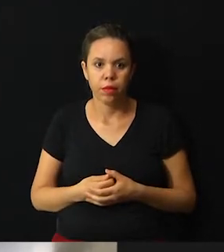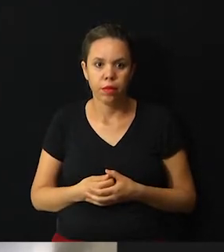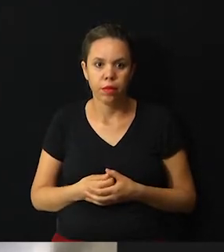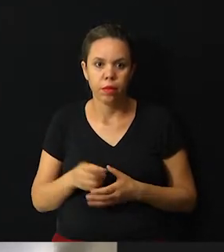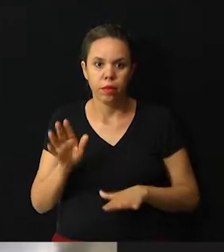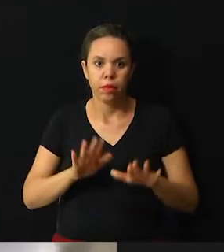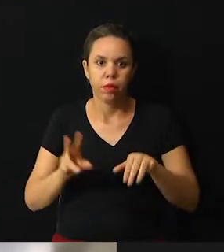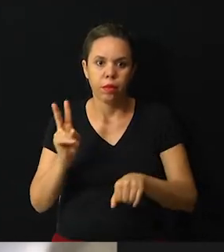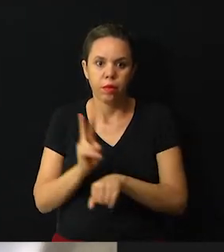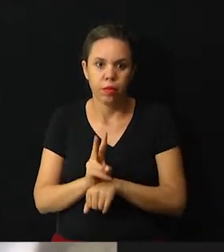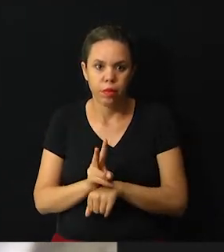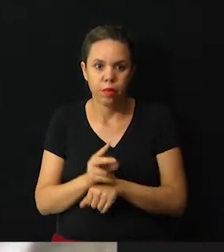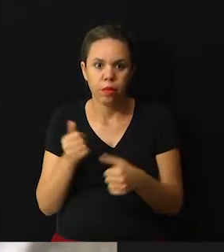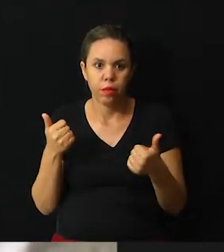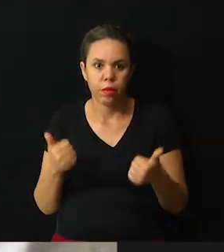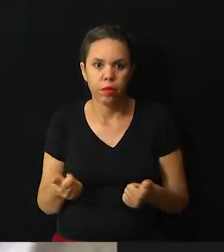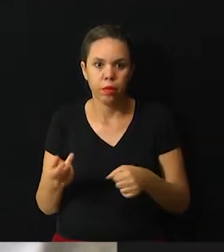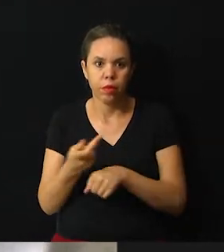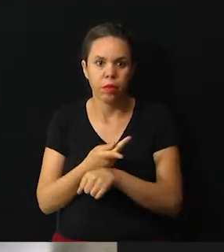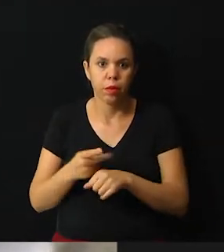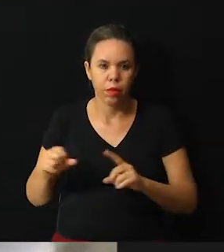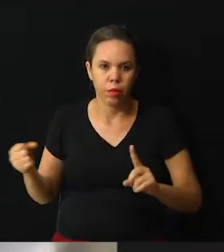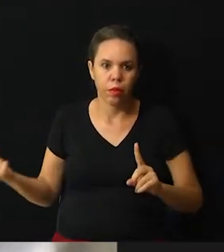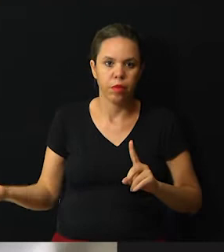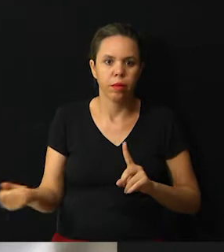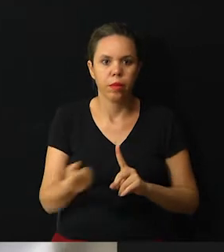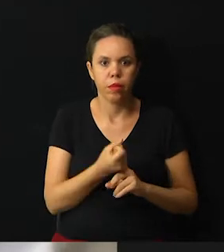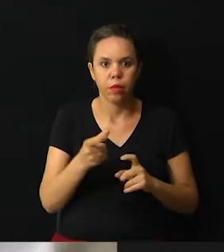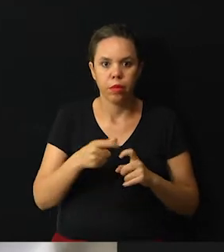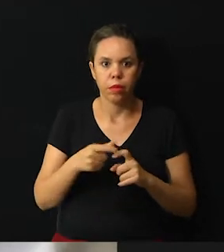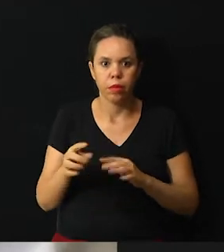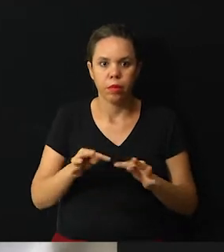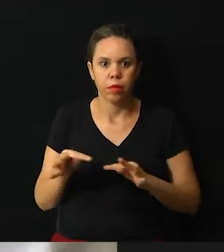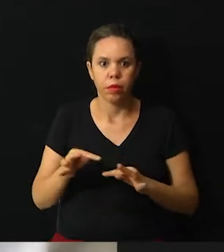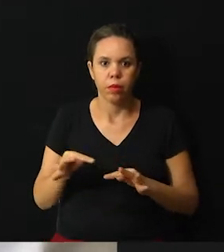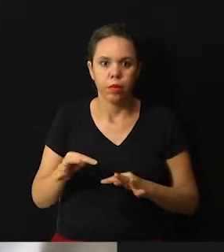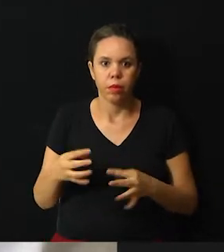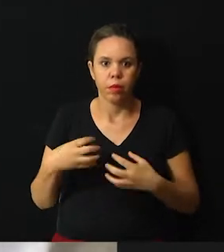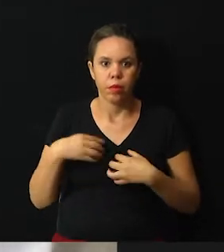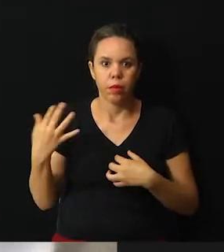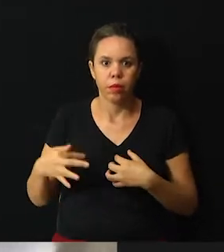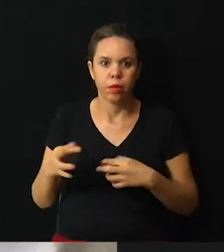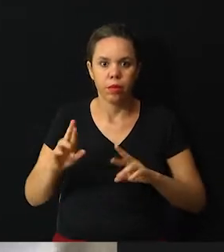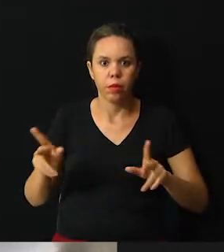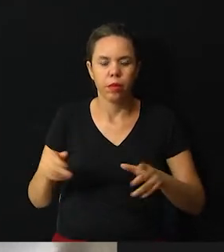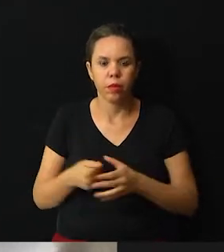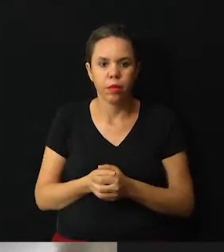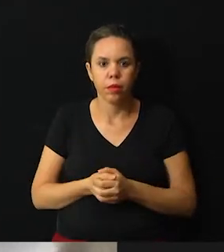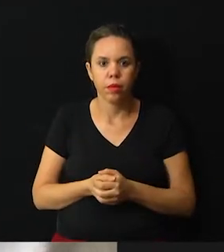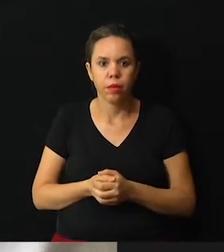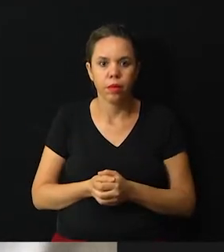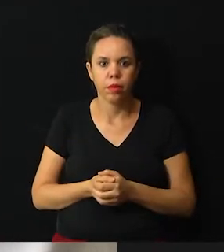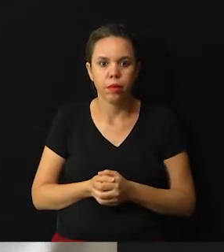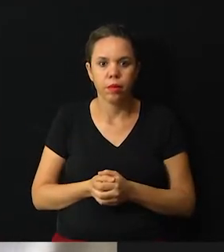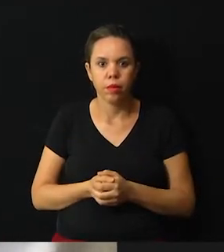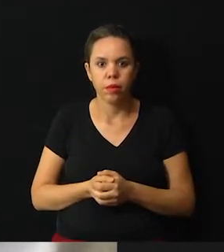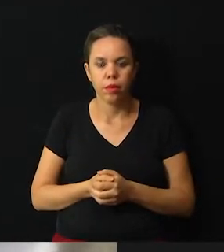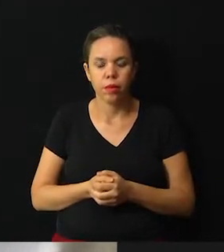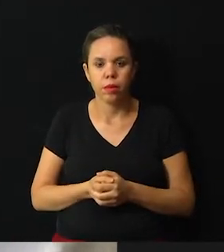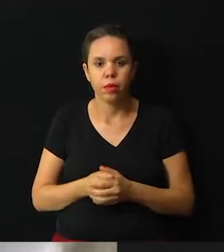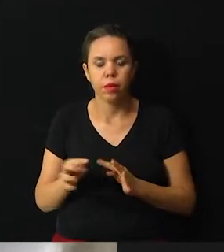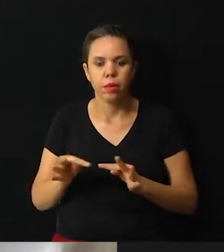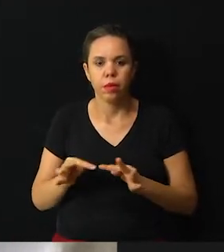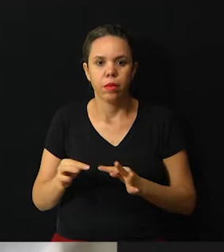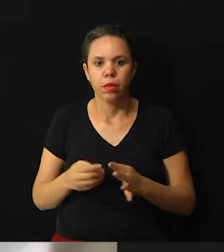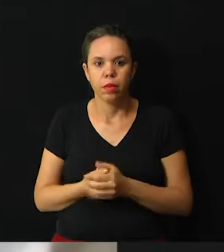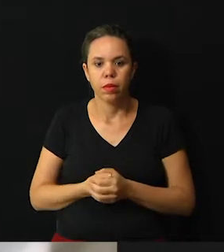é só você se cuidar. Além de você se cuidar, procure assistência médica precoce, sempre você sentir uma coisa diferente, né? Para você ter um